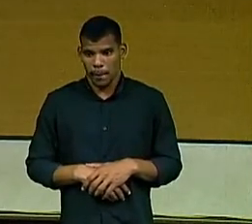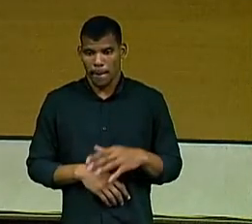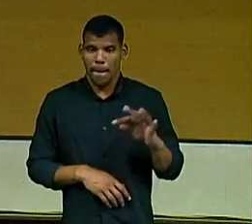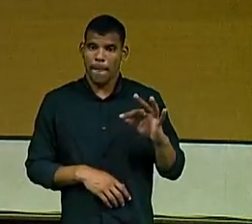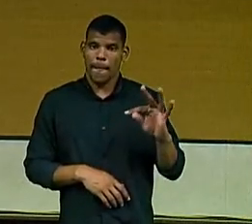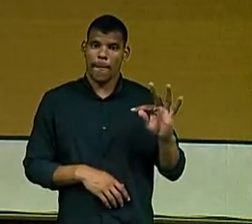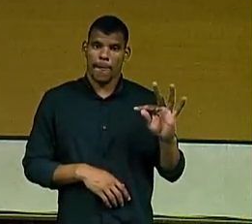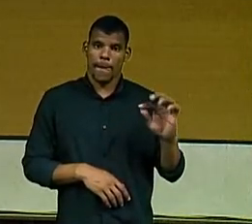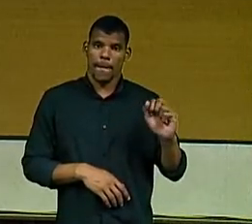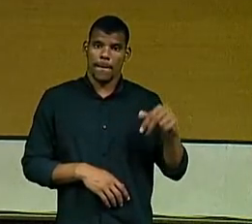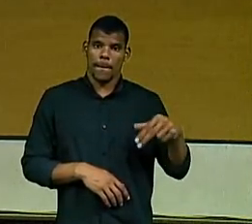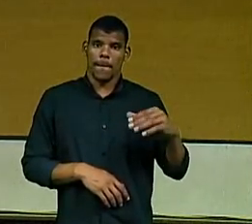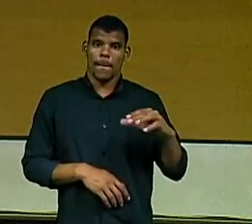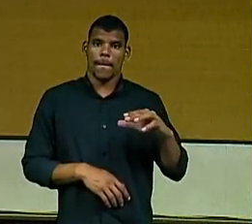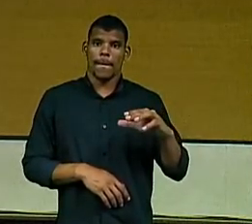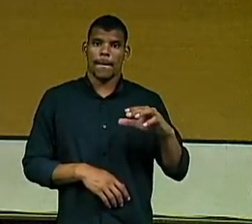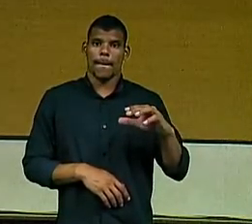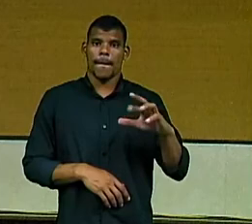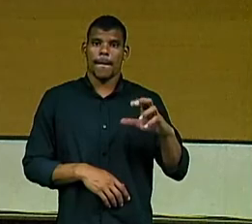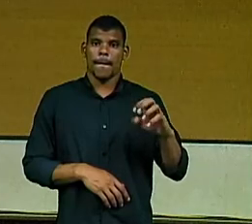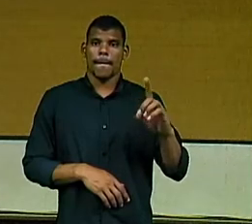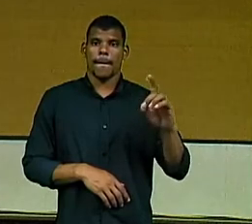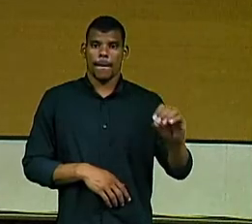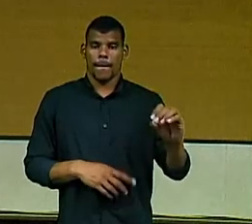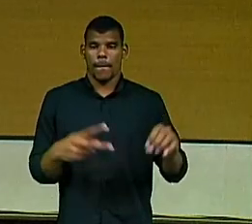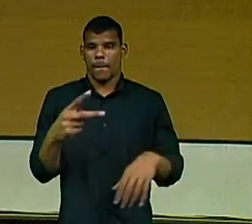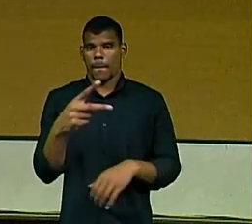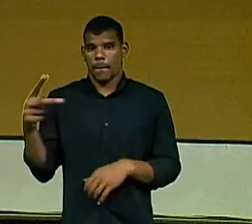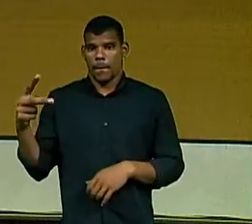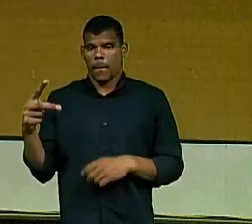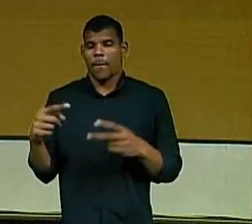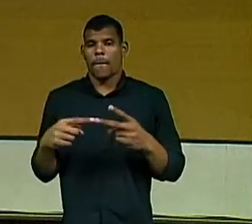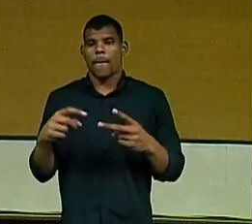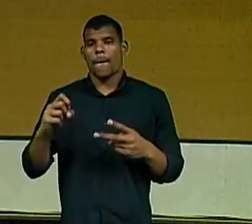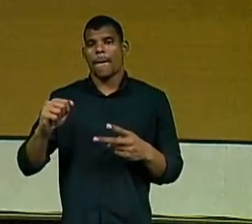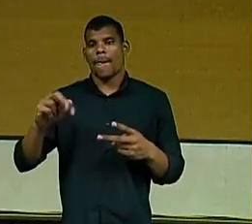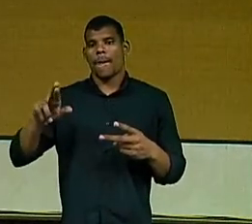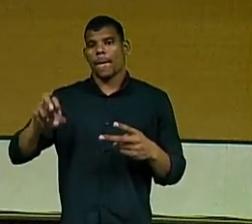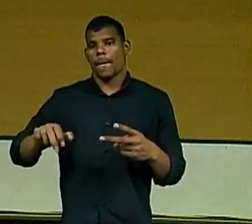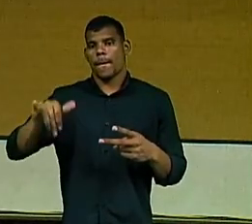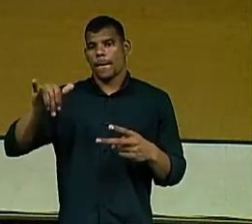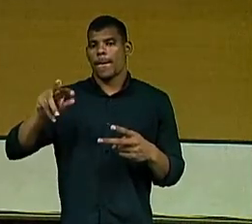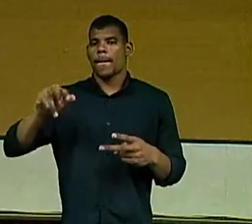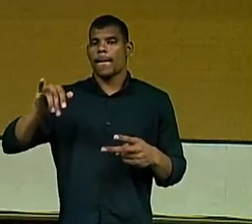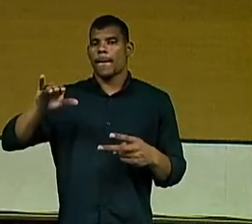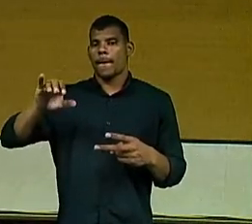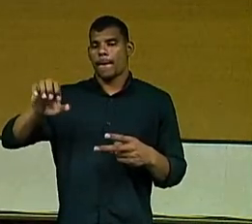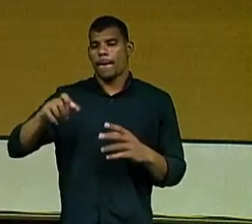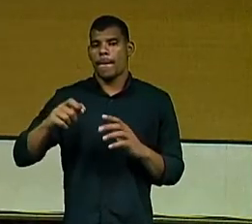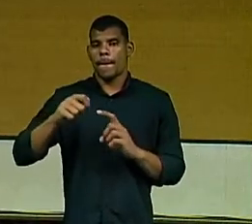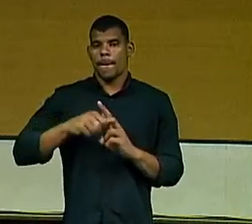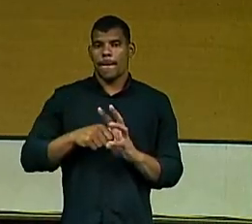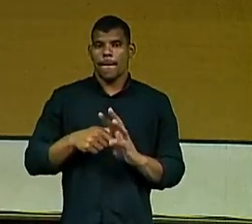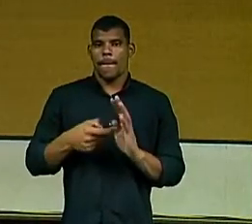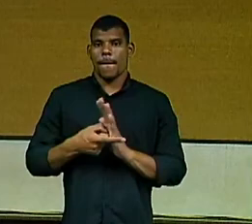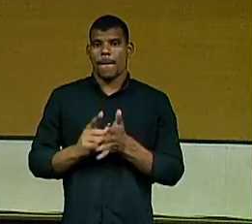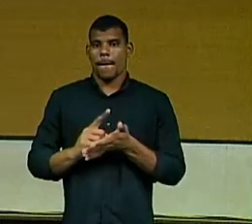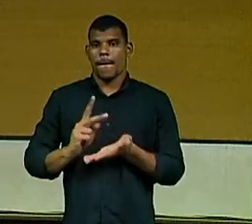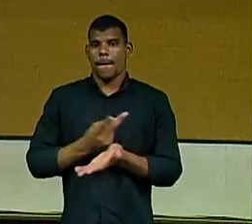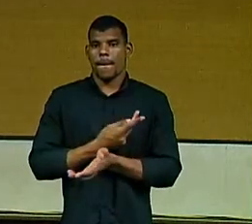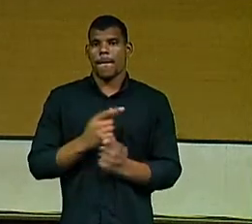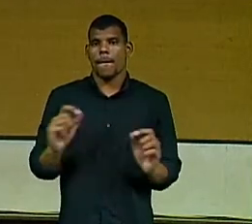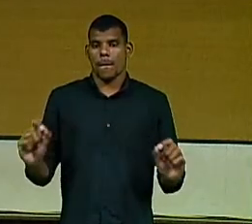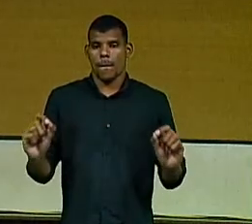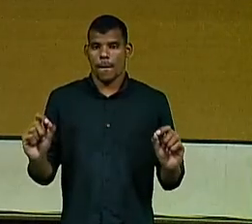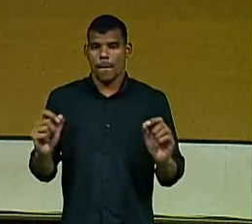Sarney vice o Tancredo Neves pessoal ele meses antes de assumir e tomar posse da presidência ele